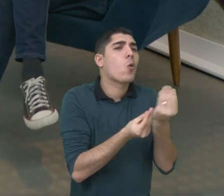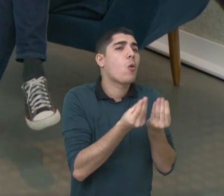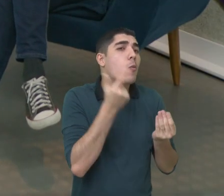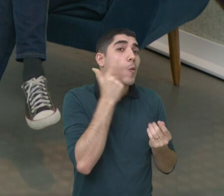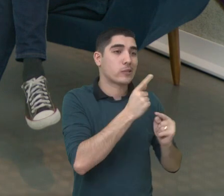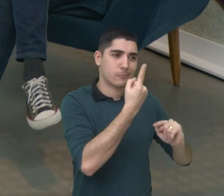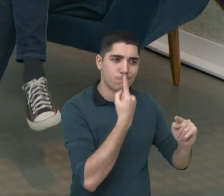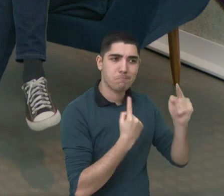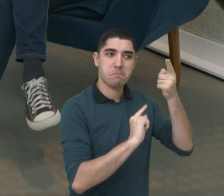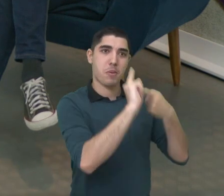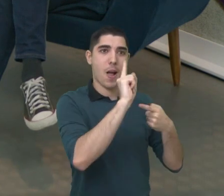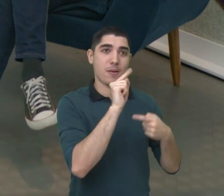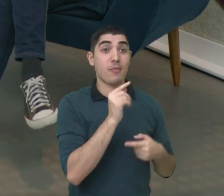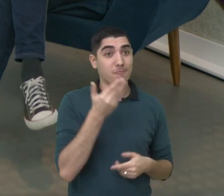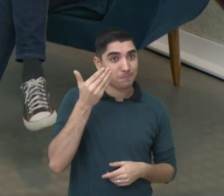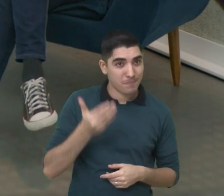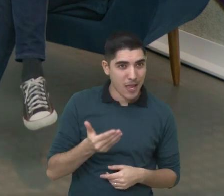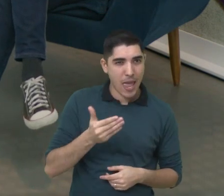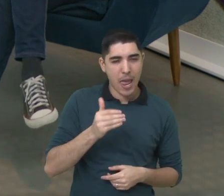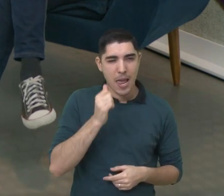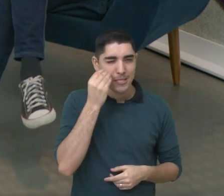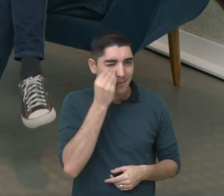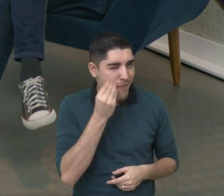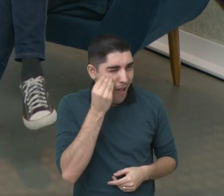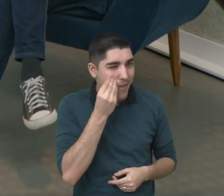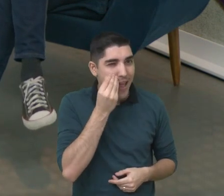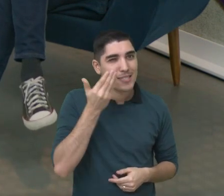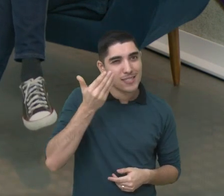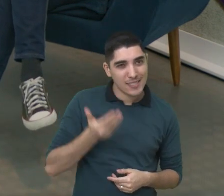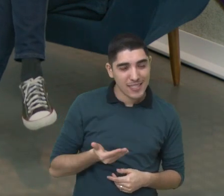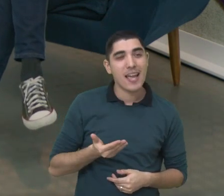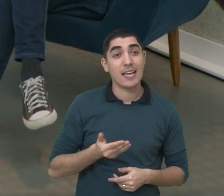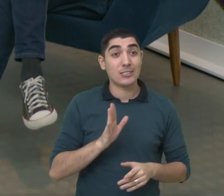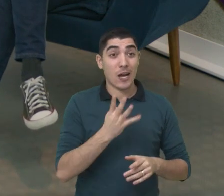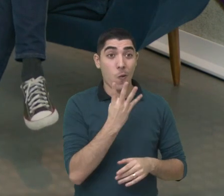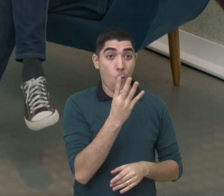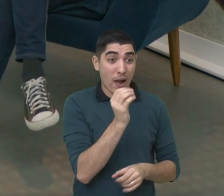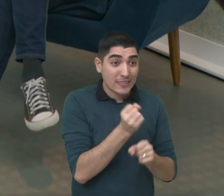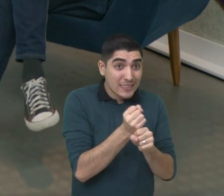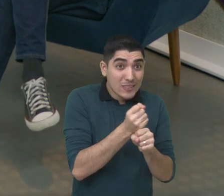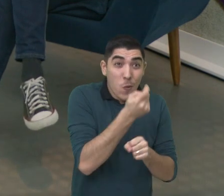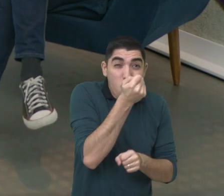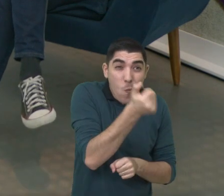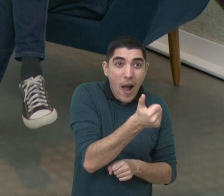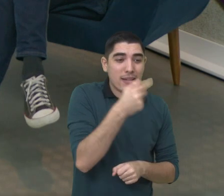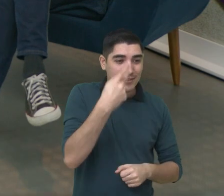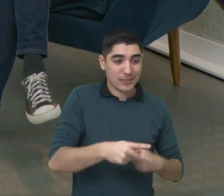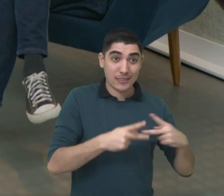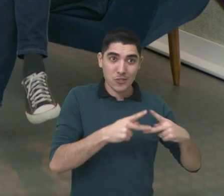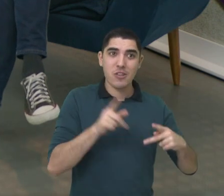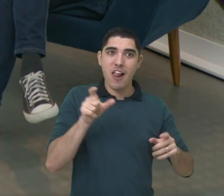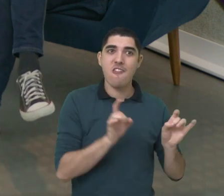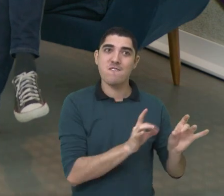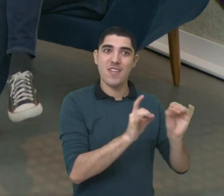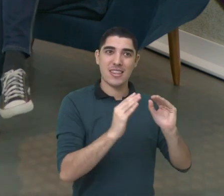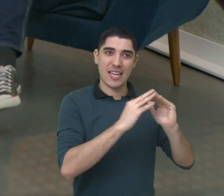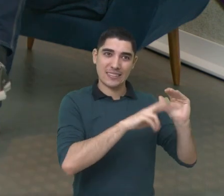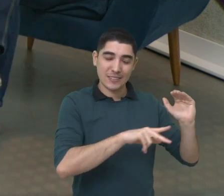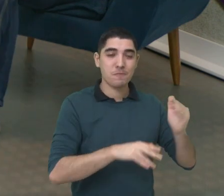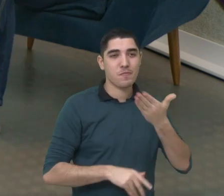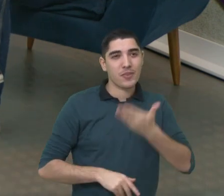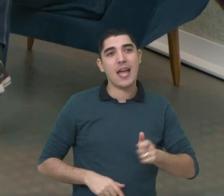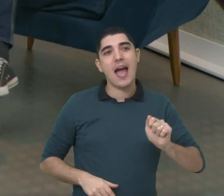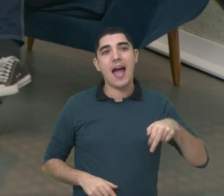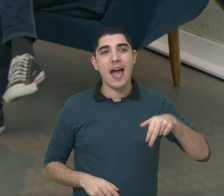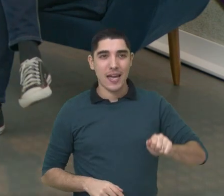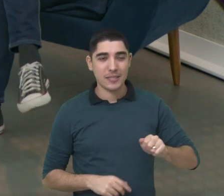ter sucesso nessa área com a expert Analice, corretora de imóveis há quase 40 anos aqui em São José dos Campos.